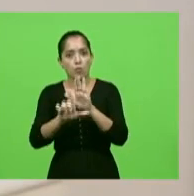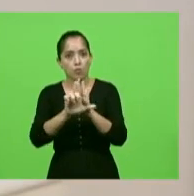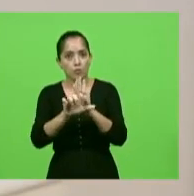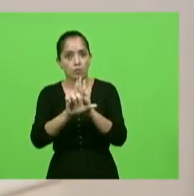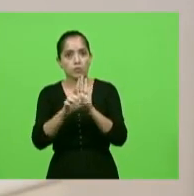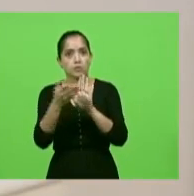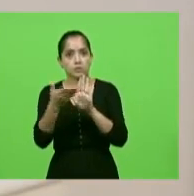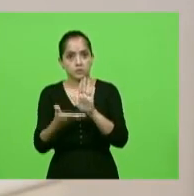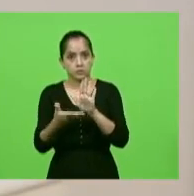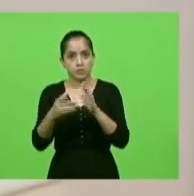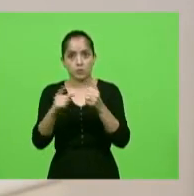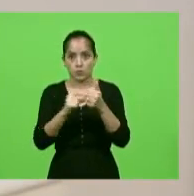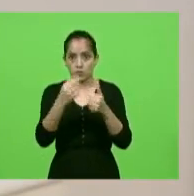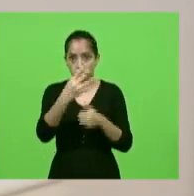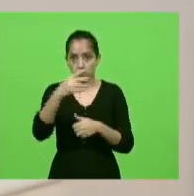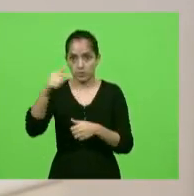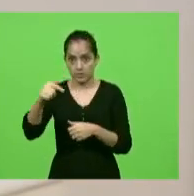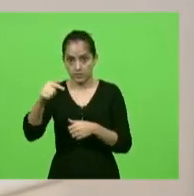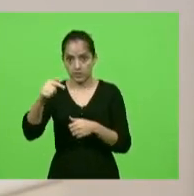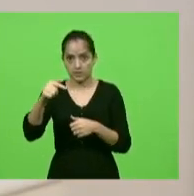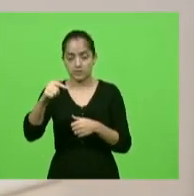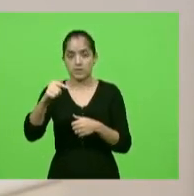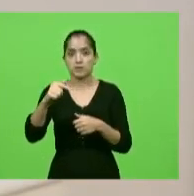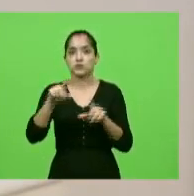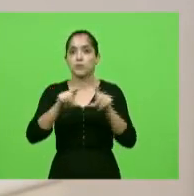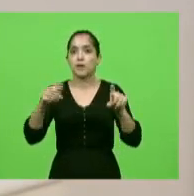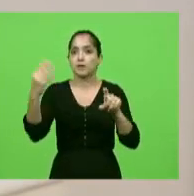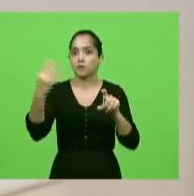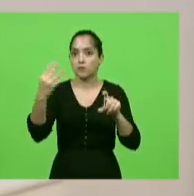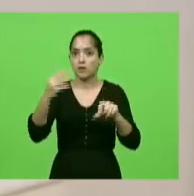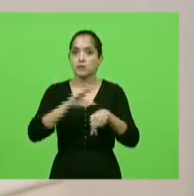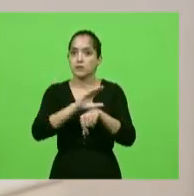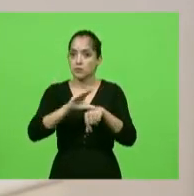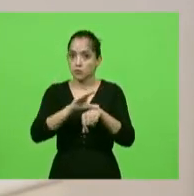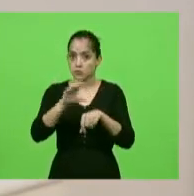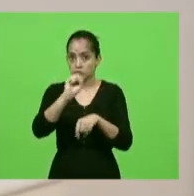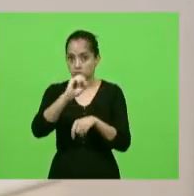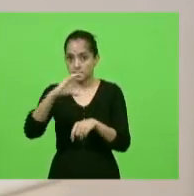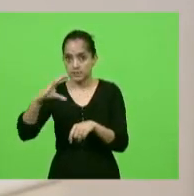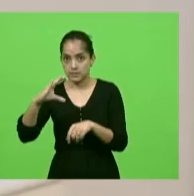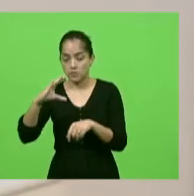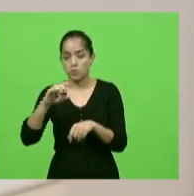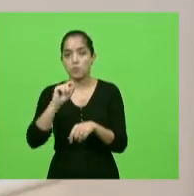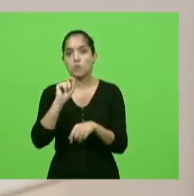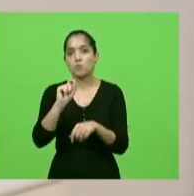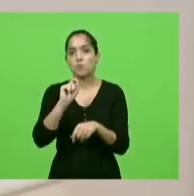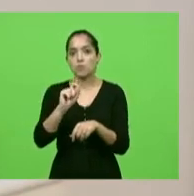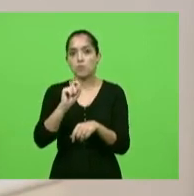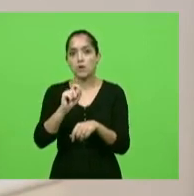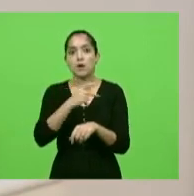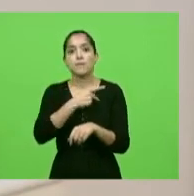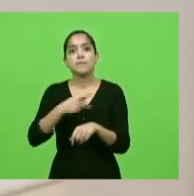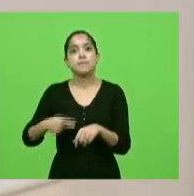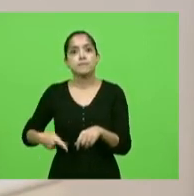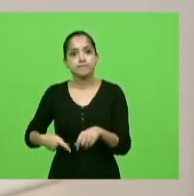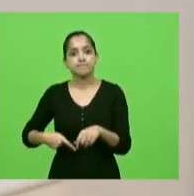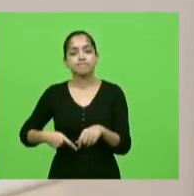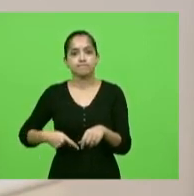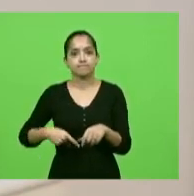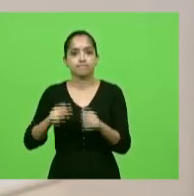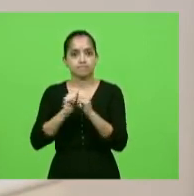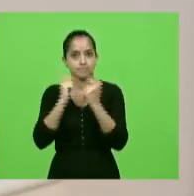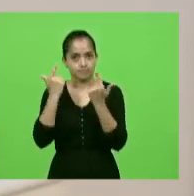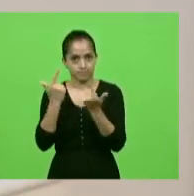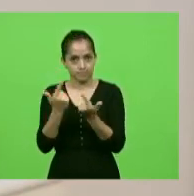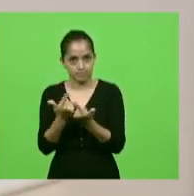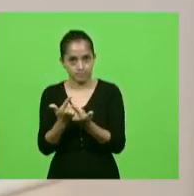o artigo 47, parágrafo 4º da Constituição do Estado de Santa Catarina, dessume-se que o então presidente da Assembleia Legislativa do Estado de Santa